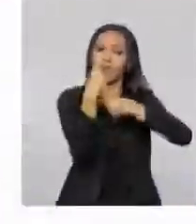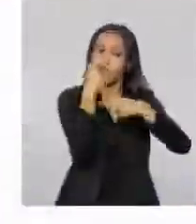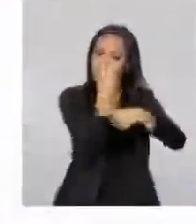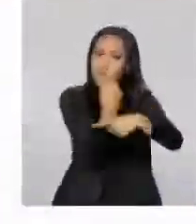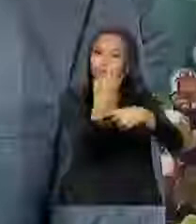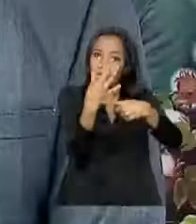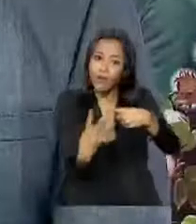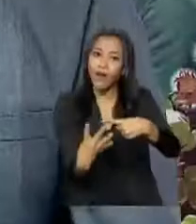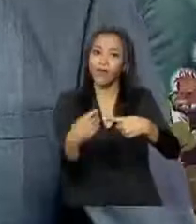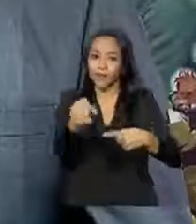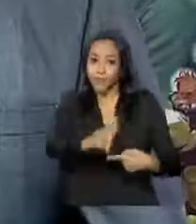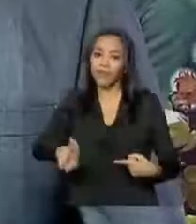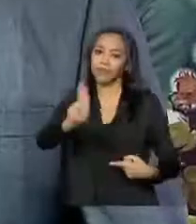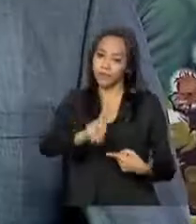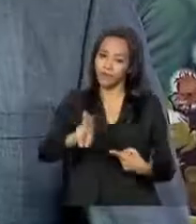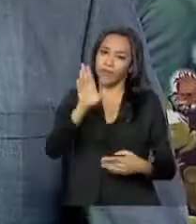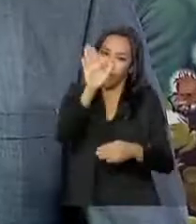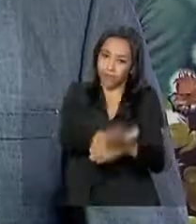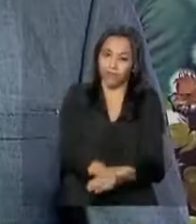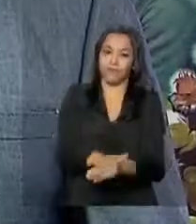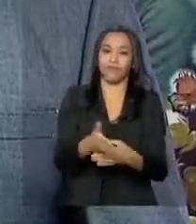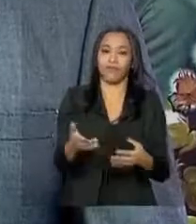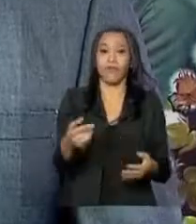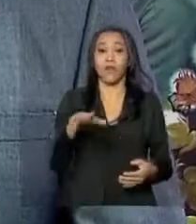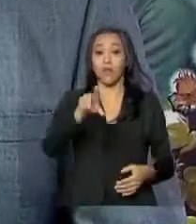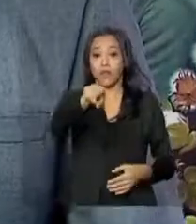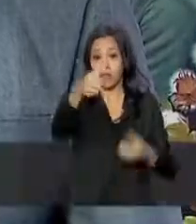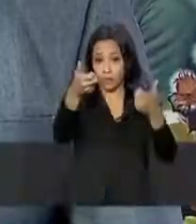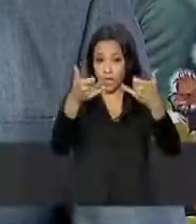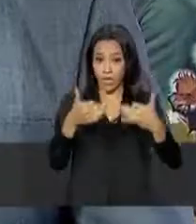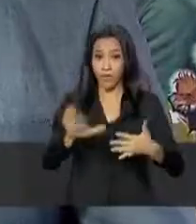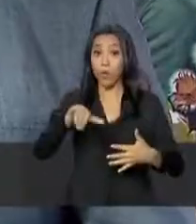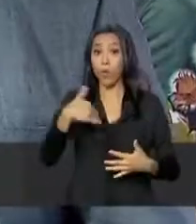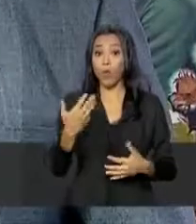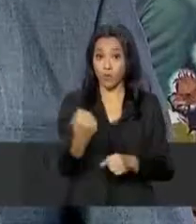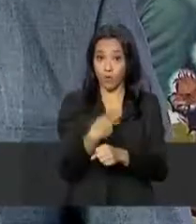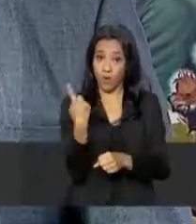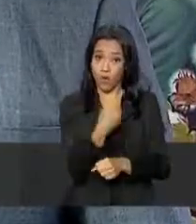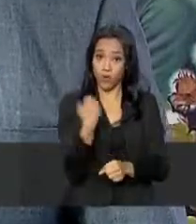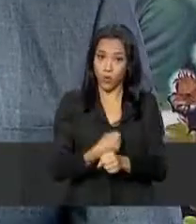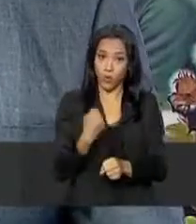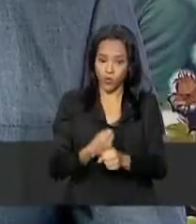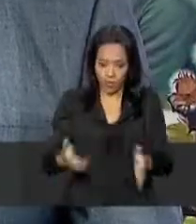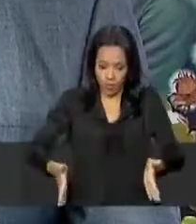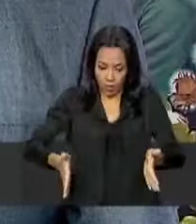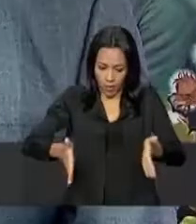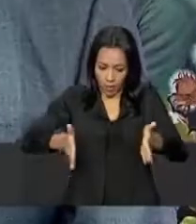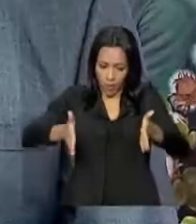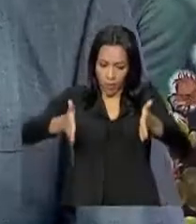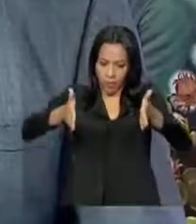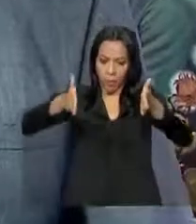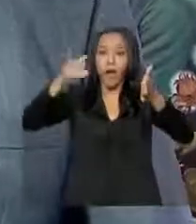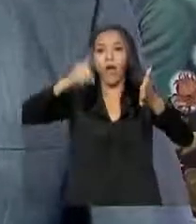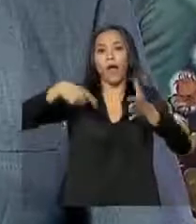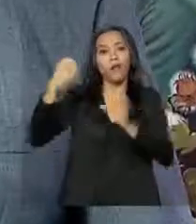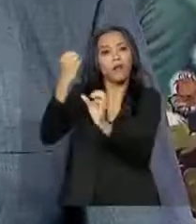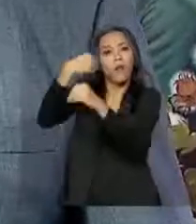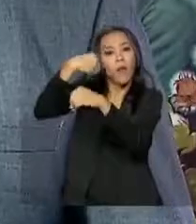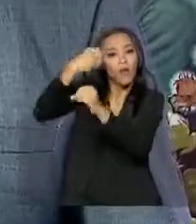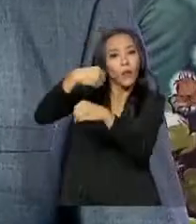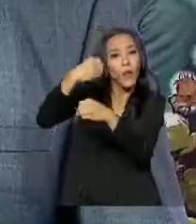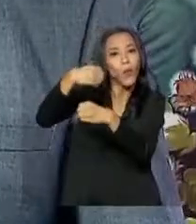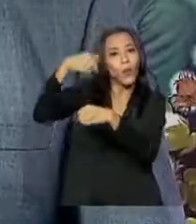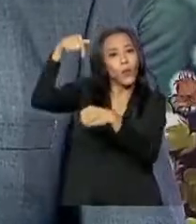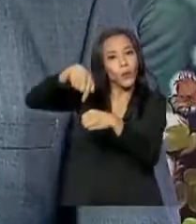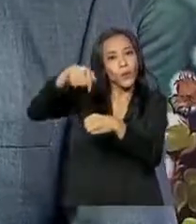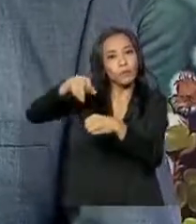necessidades do prédio. Quando construímos o prédio, na verdade, o grande objetivo foi a instalação do laboratório do Centro